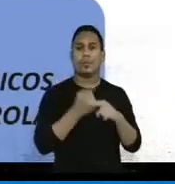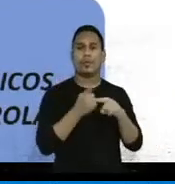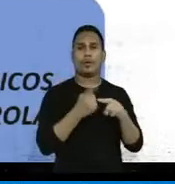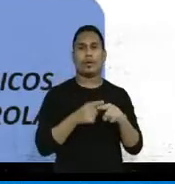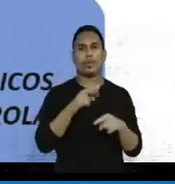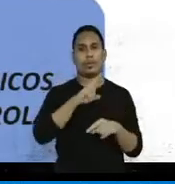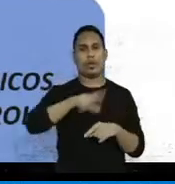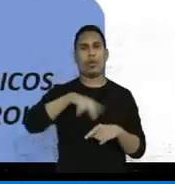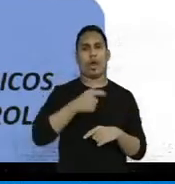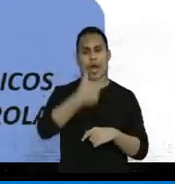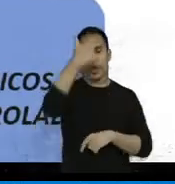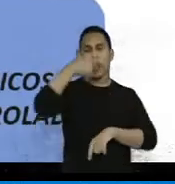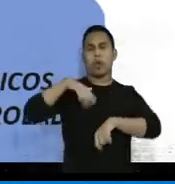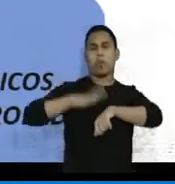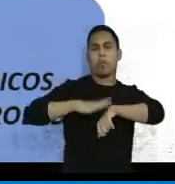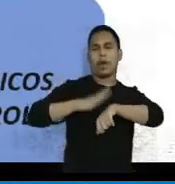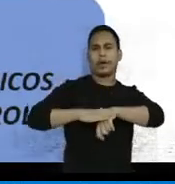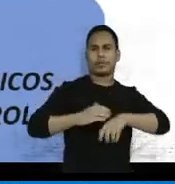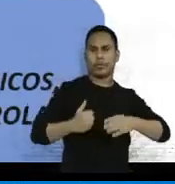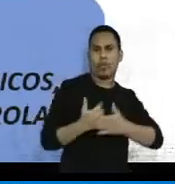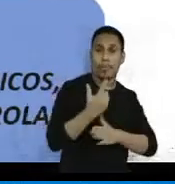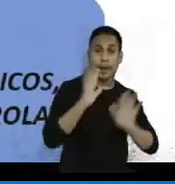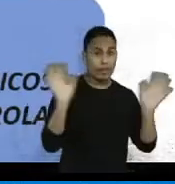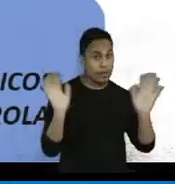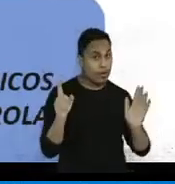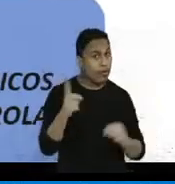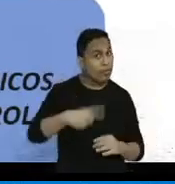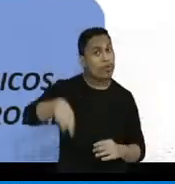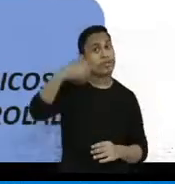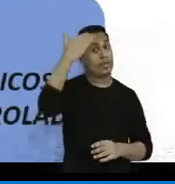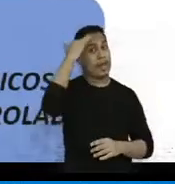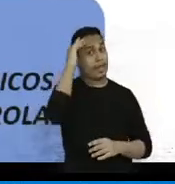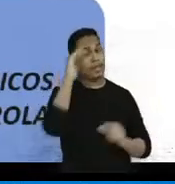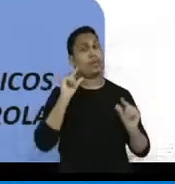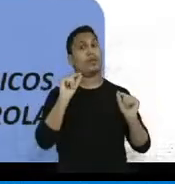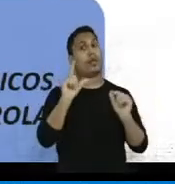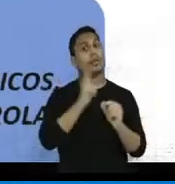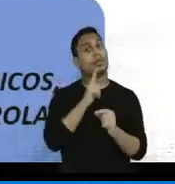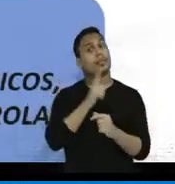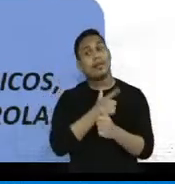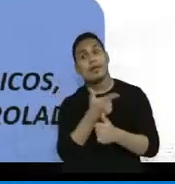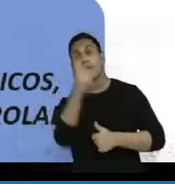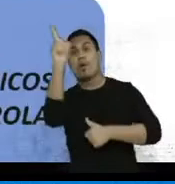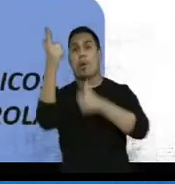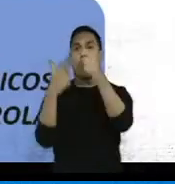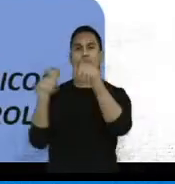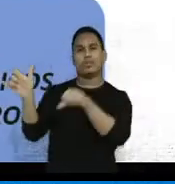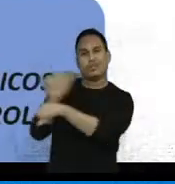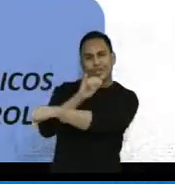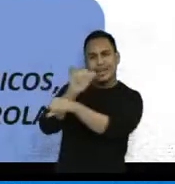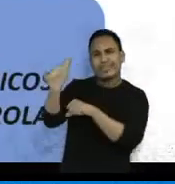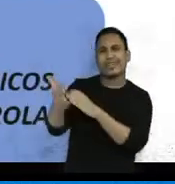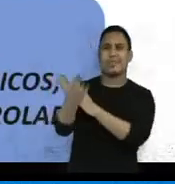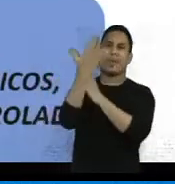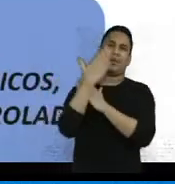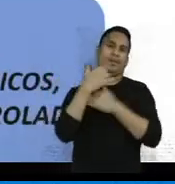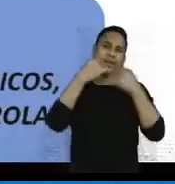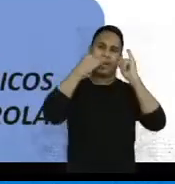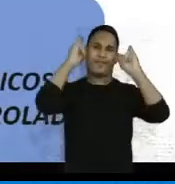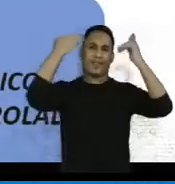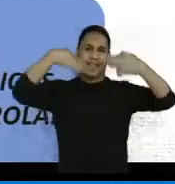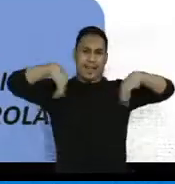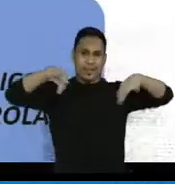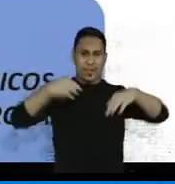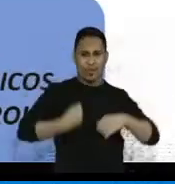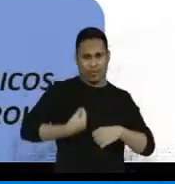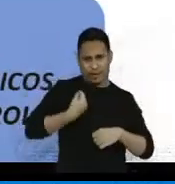que tem recurso para você não ficar sentindo dor na sua vida, porque não precisa. Quem tem